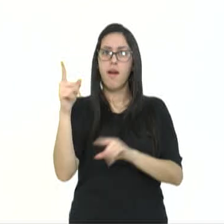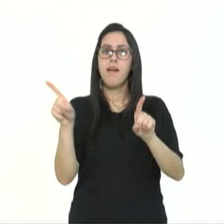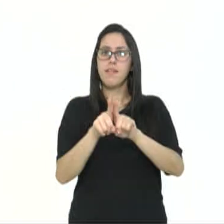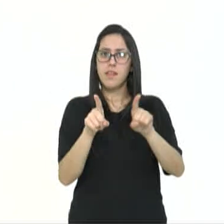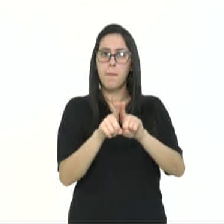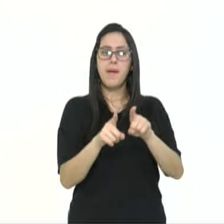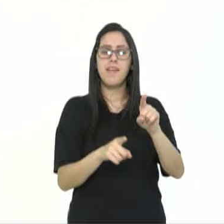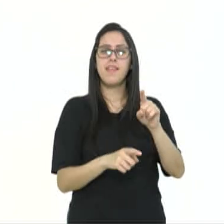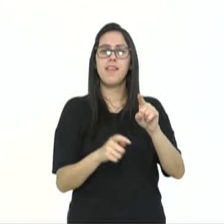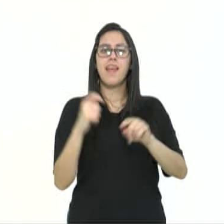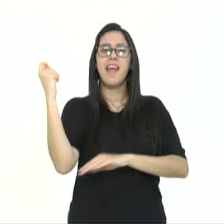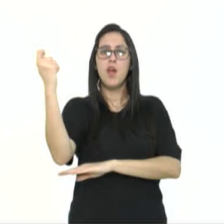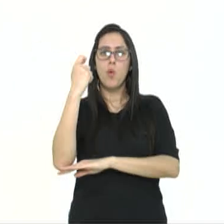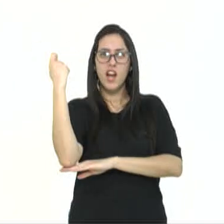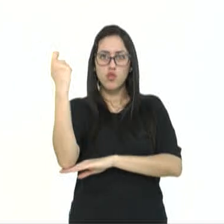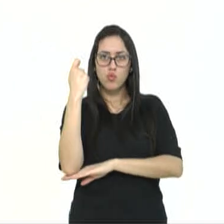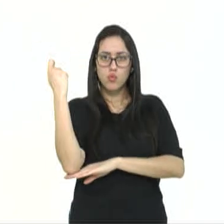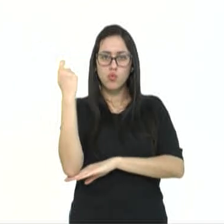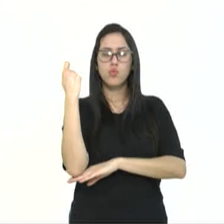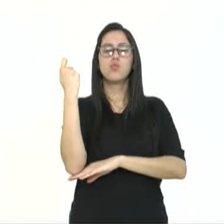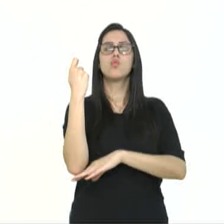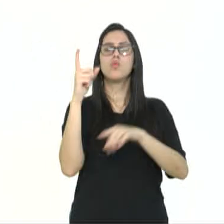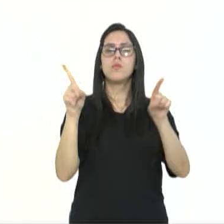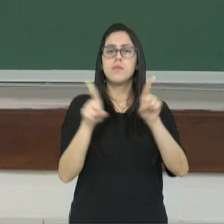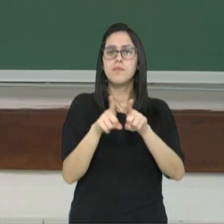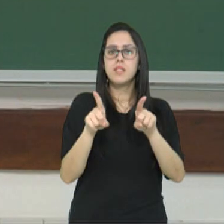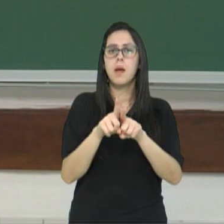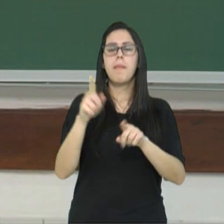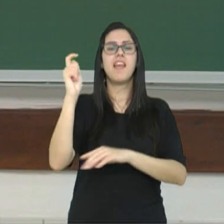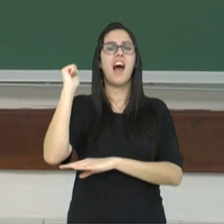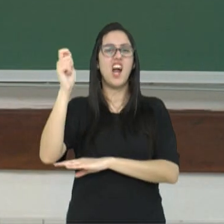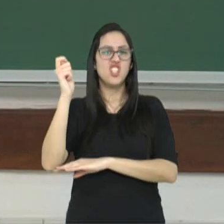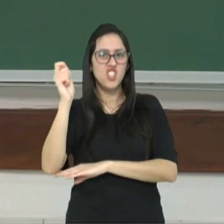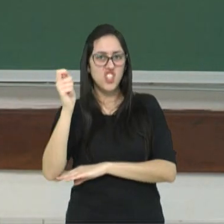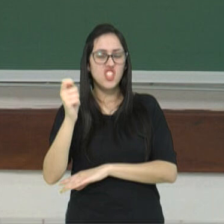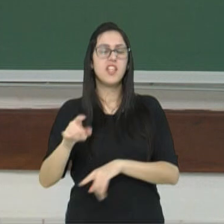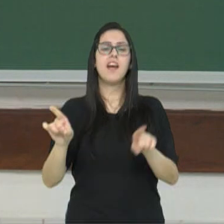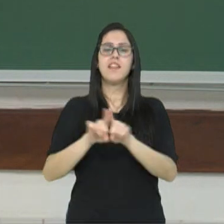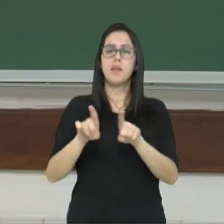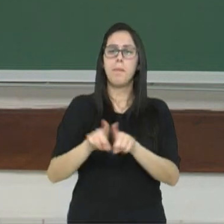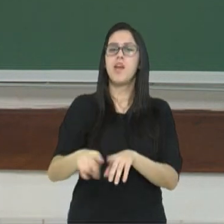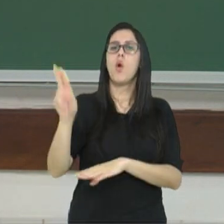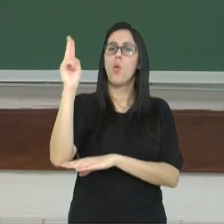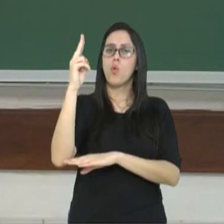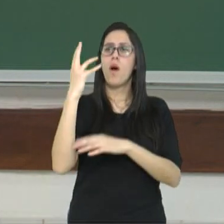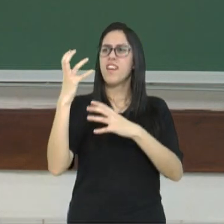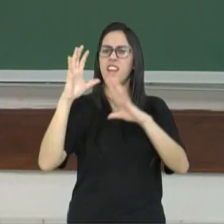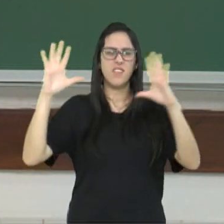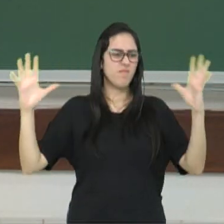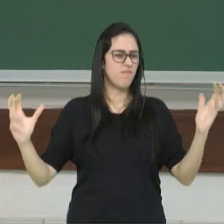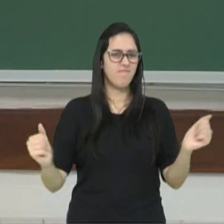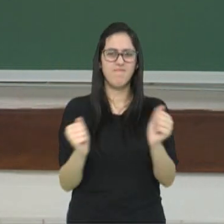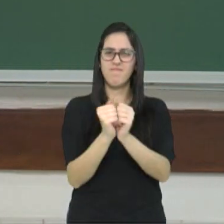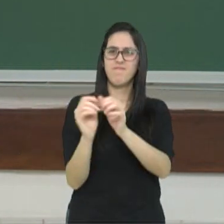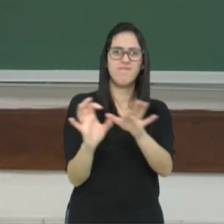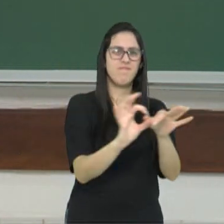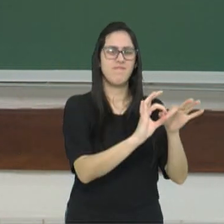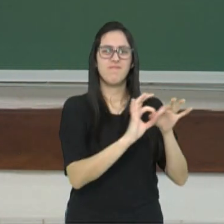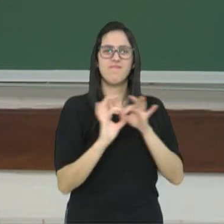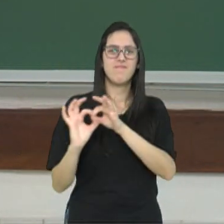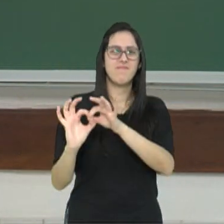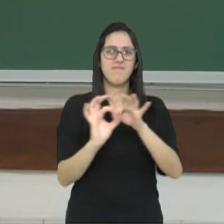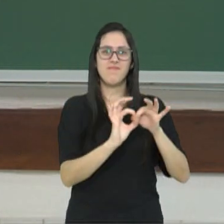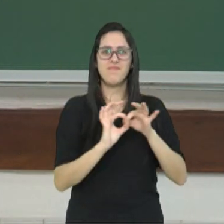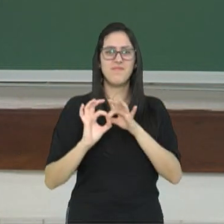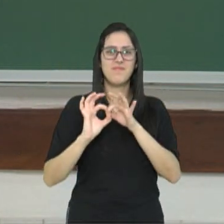Brasil, as províncias rebeldes da Argentina e o Uruguai, e fazer um novo estado poderoso, que seria o